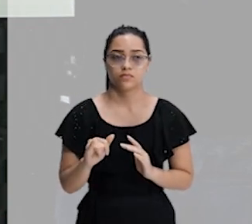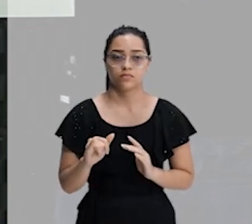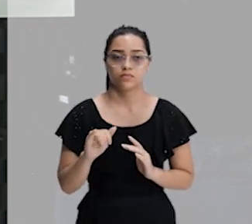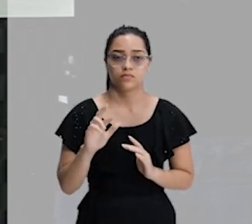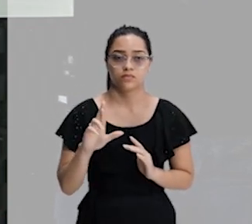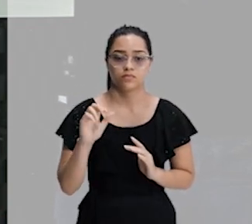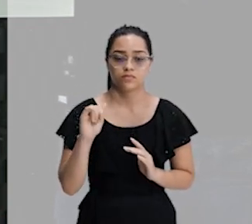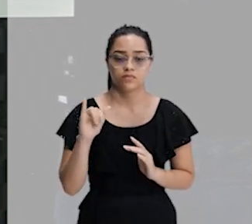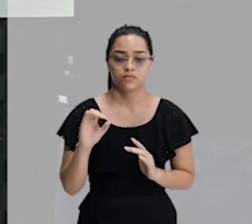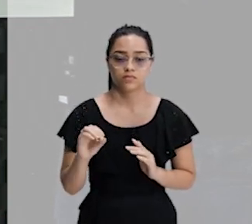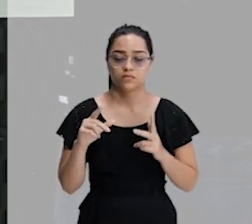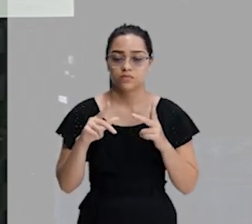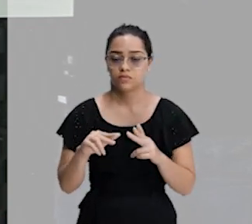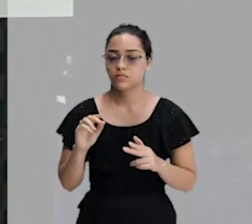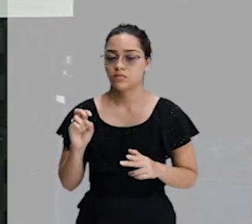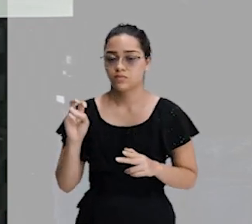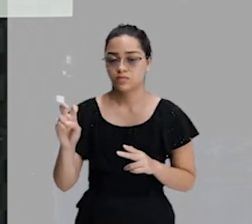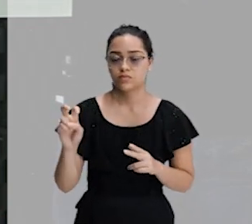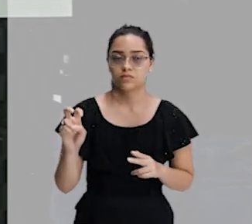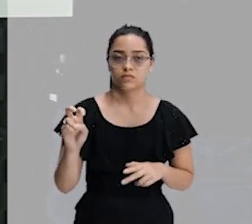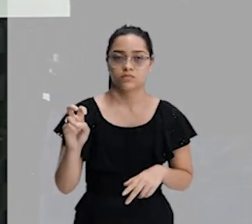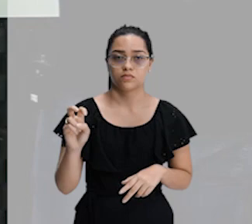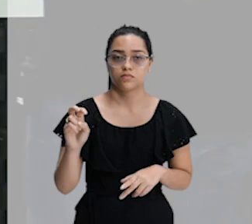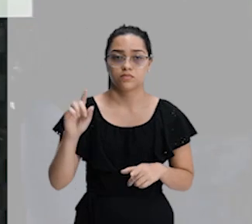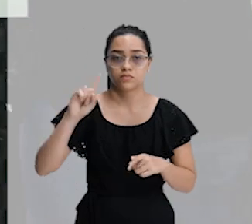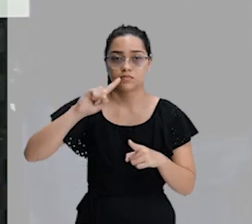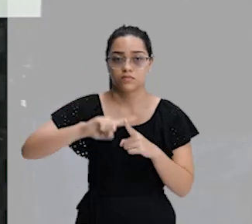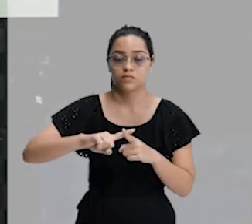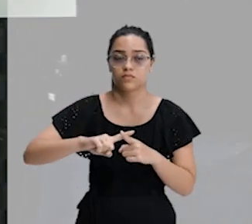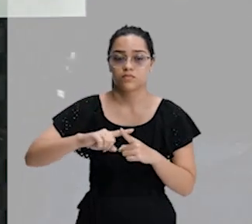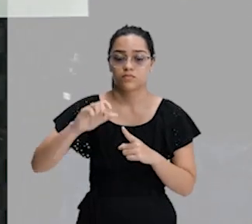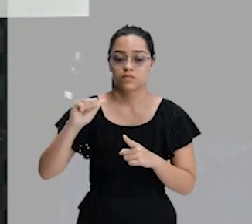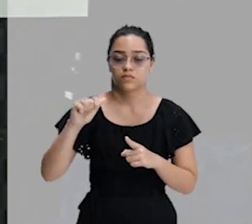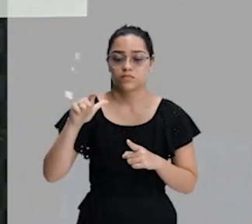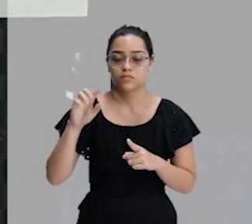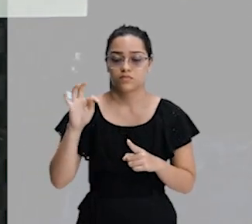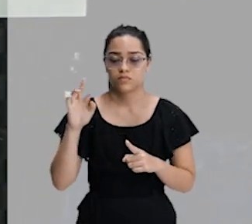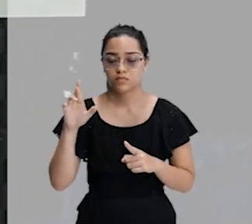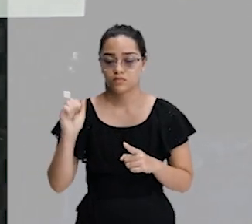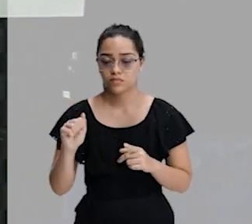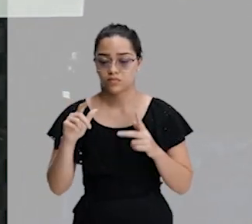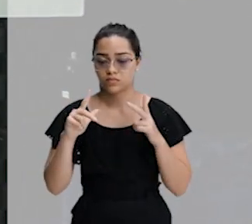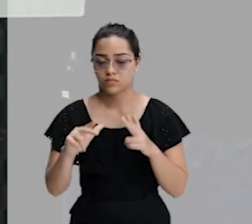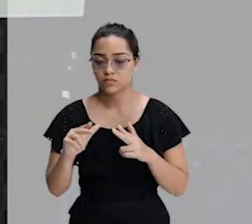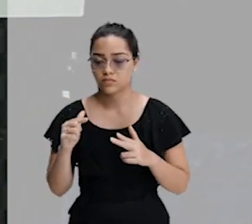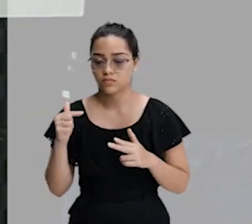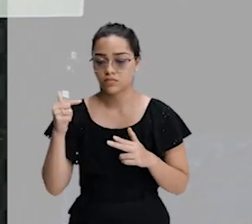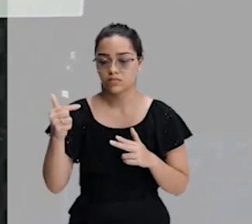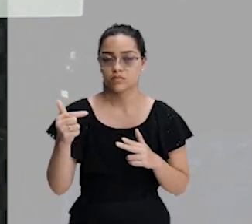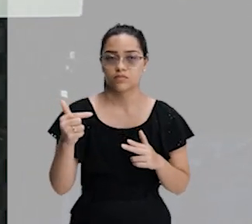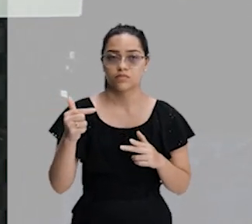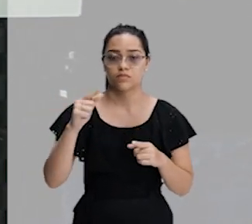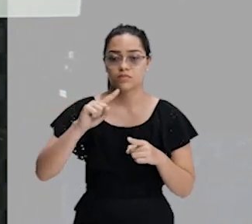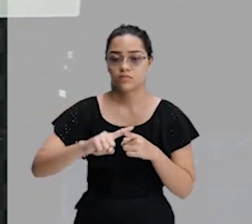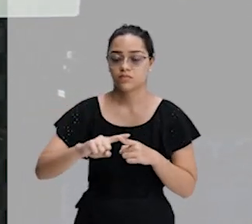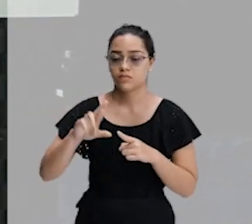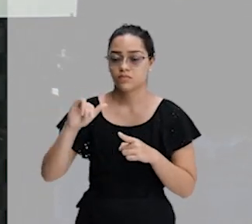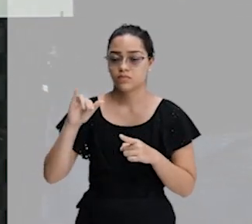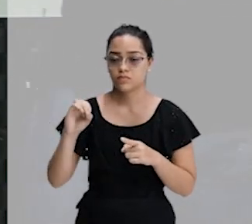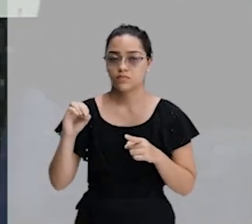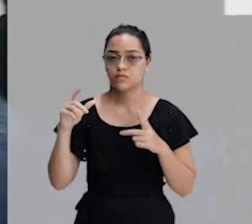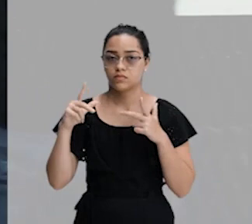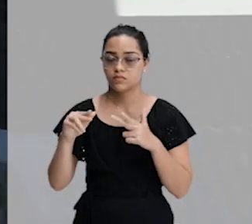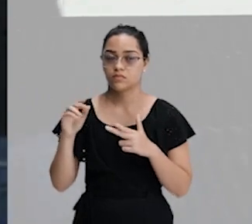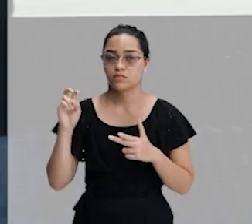O raio é 5. E multiplica a altura, que é 2. Mais o raio, que é